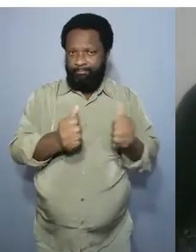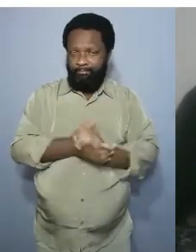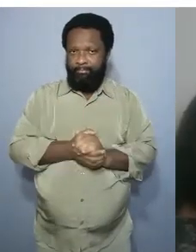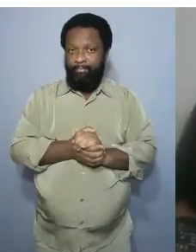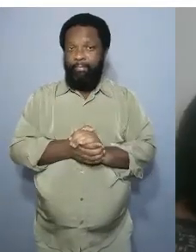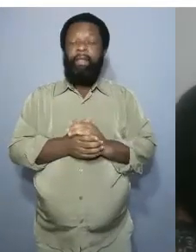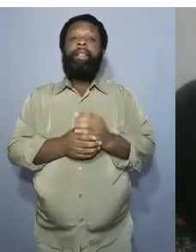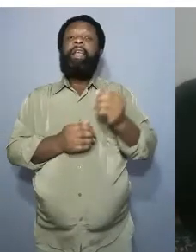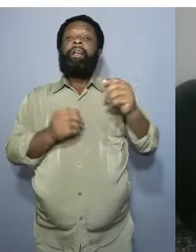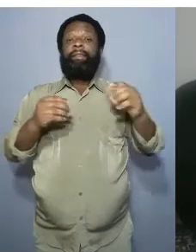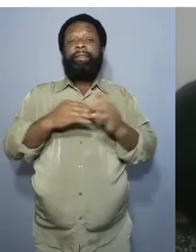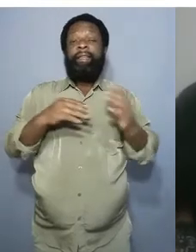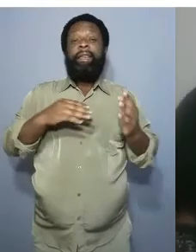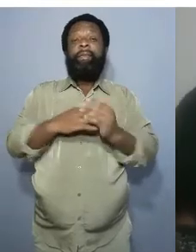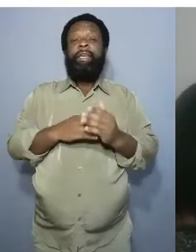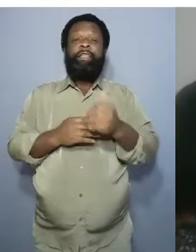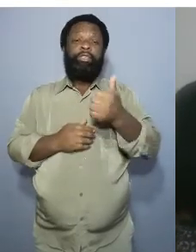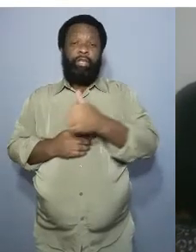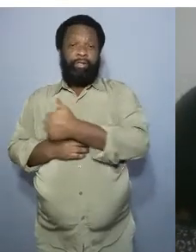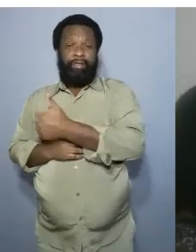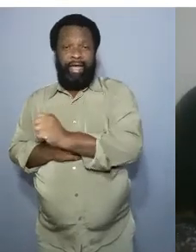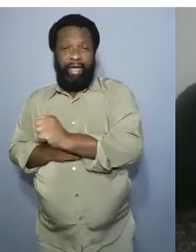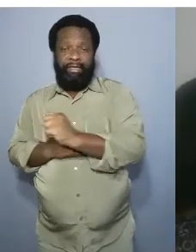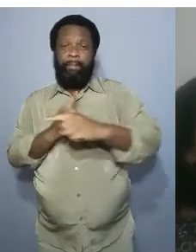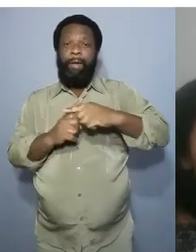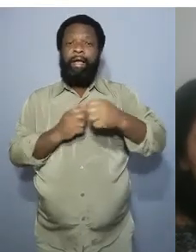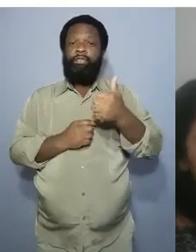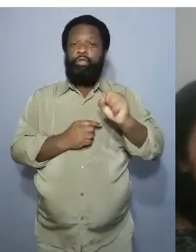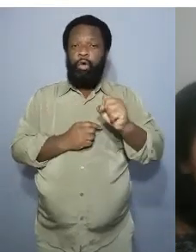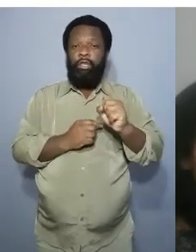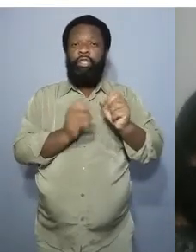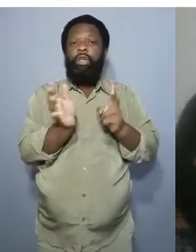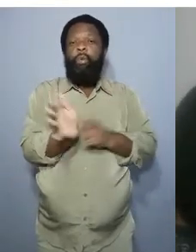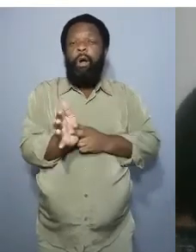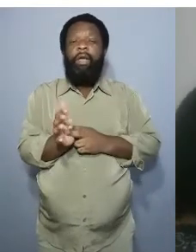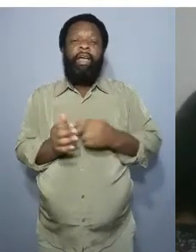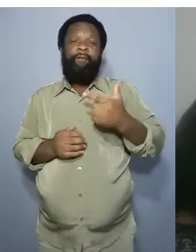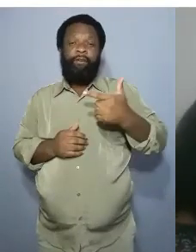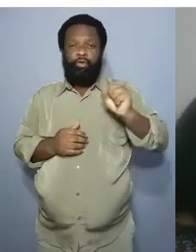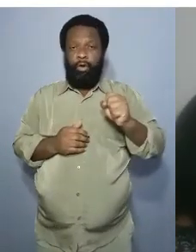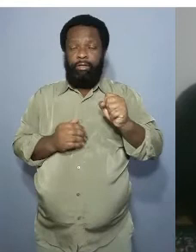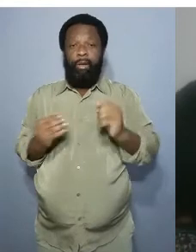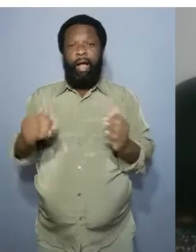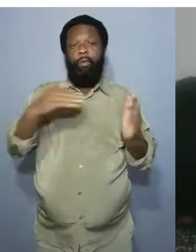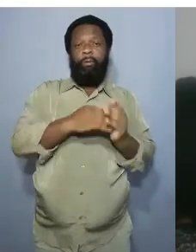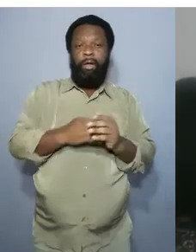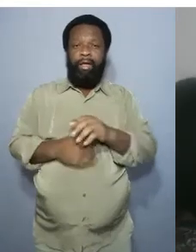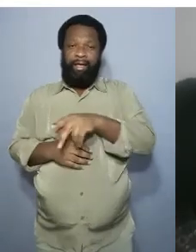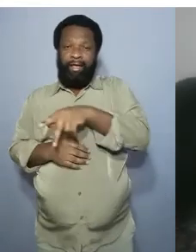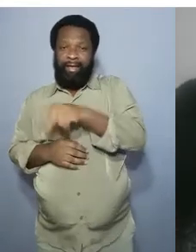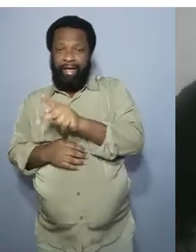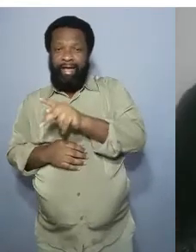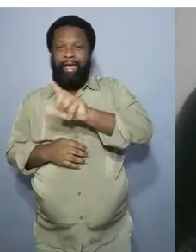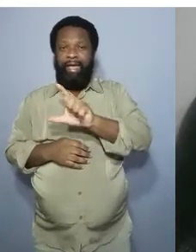Tudo bem? Então, na camada M cabem 18. 10 com 18 dá 28. Então, a próxima camada,